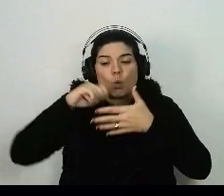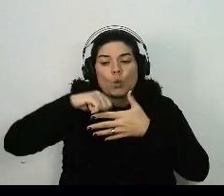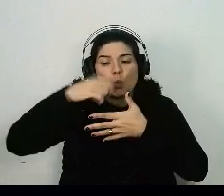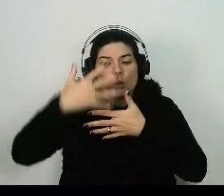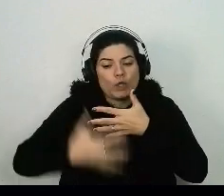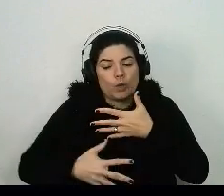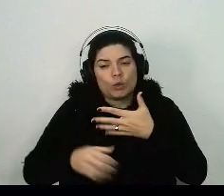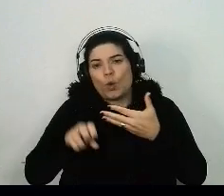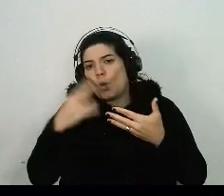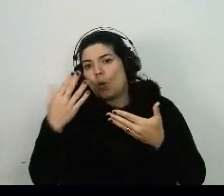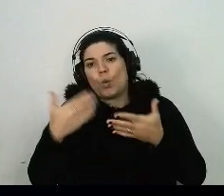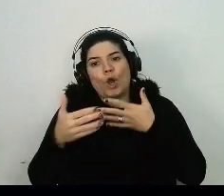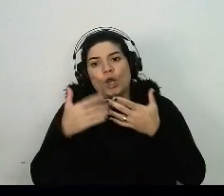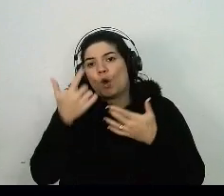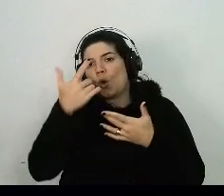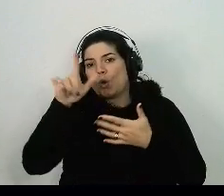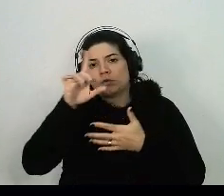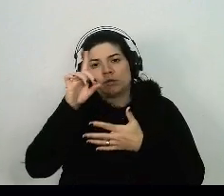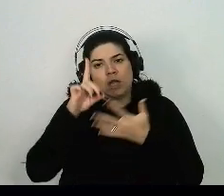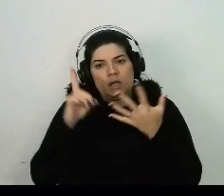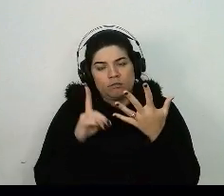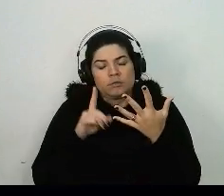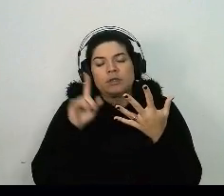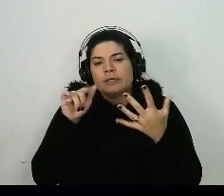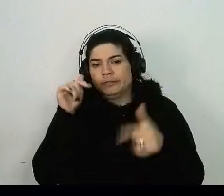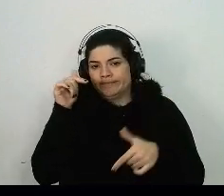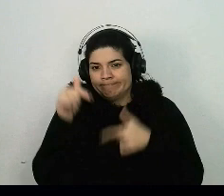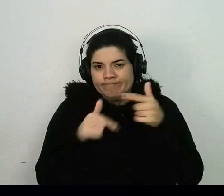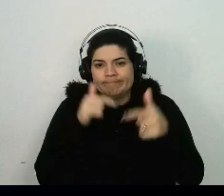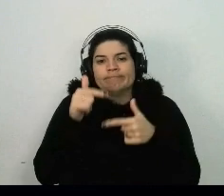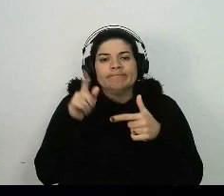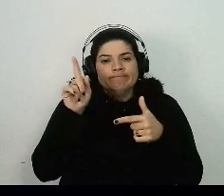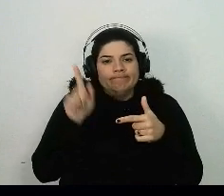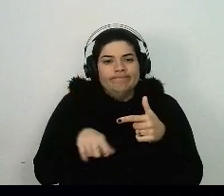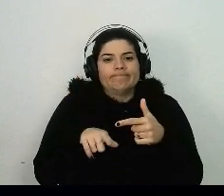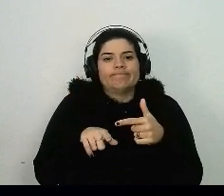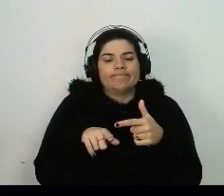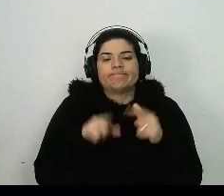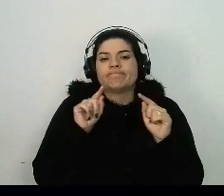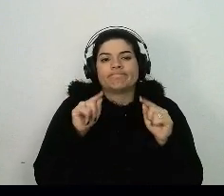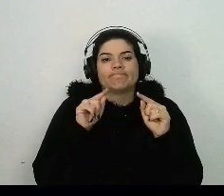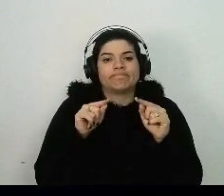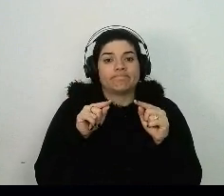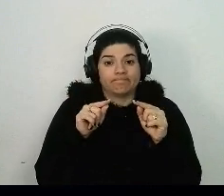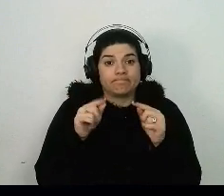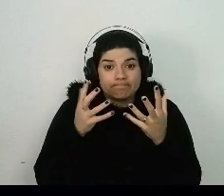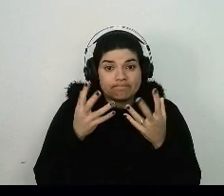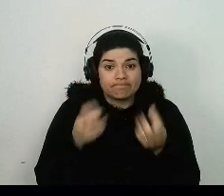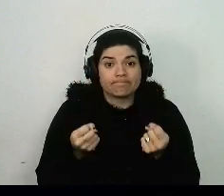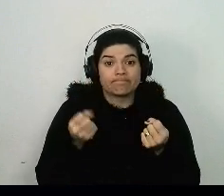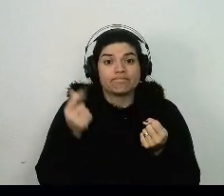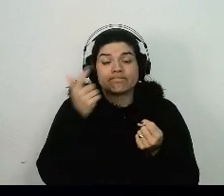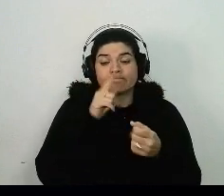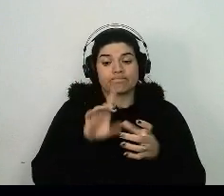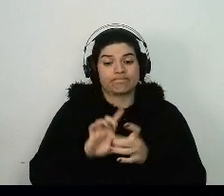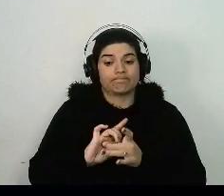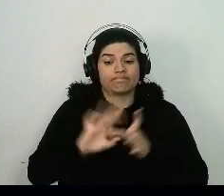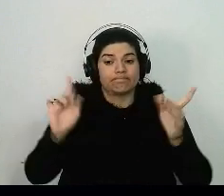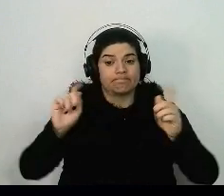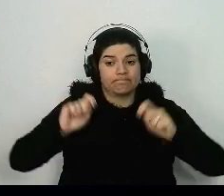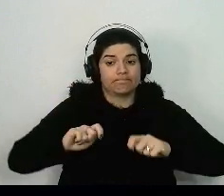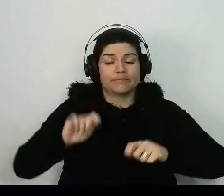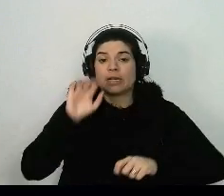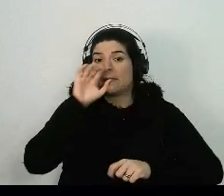outro tipo de dado, é trabalhar com uma alta receptividade e deixar isso disponível muito rápido para que a gente possa consumir